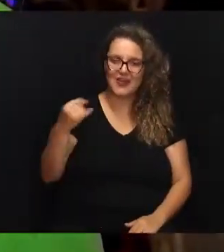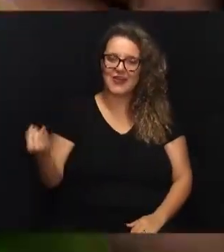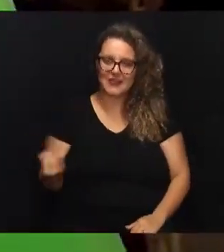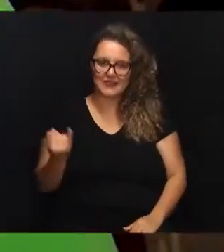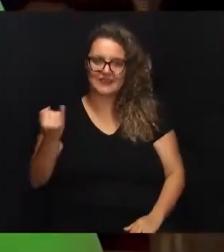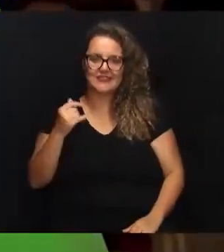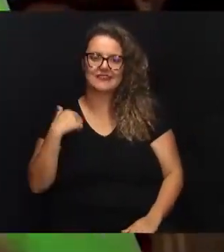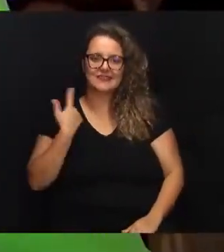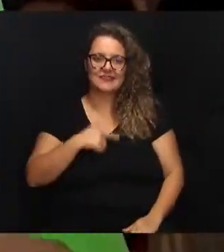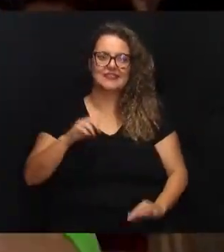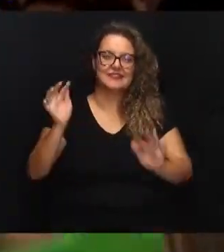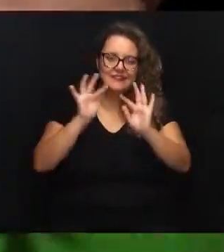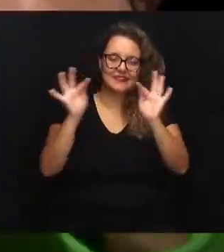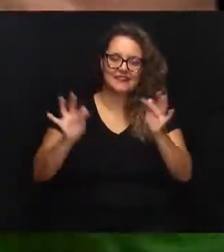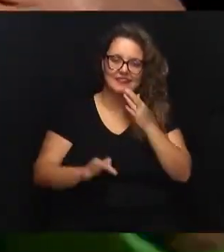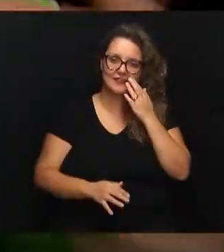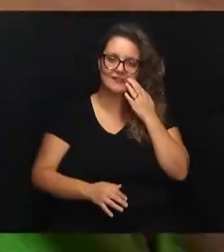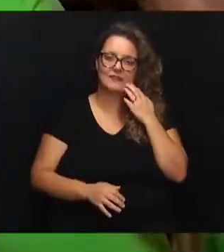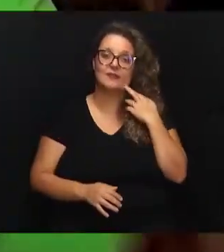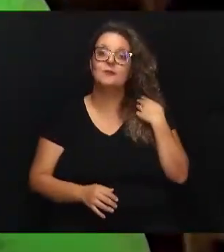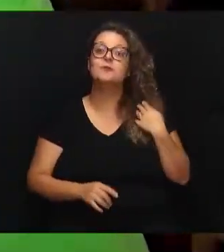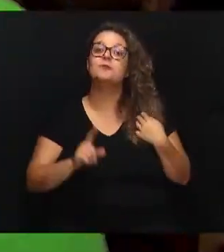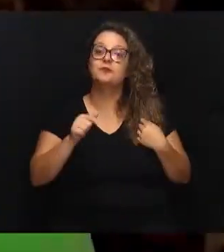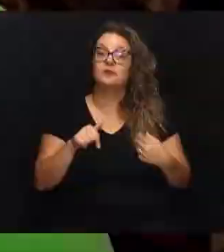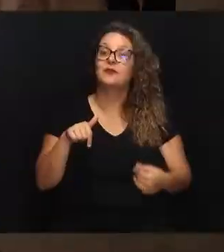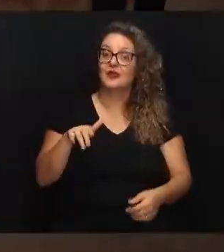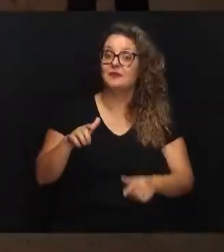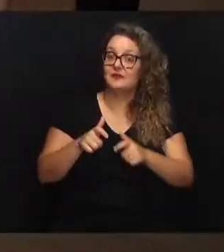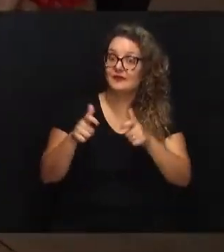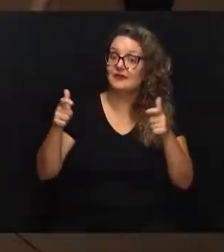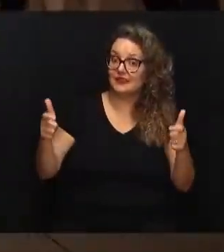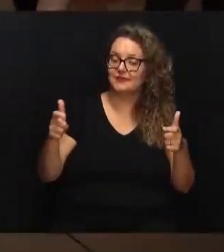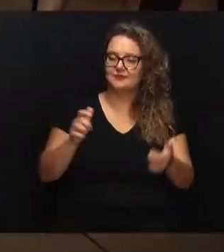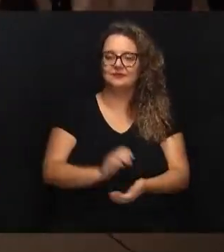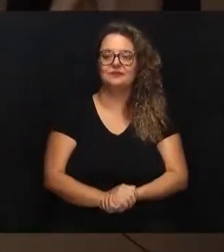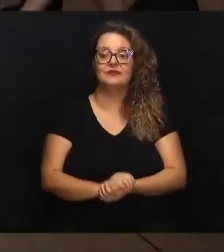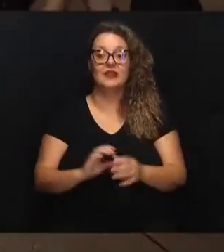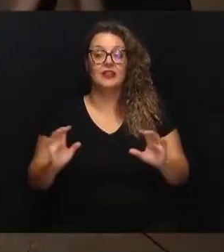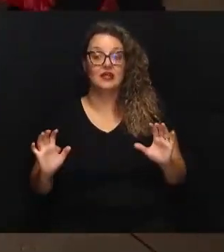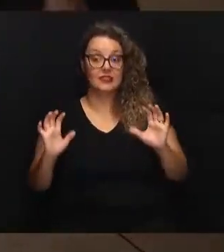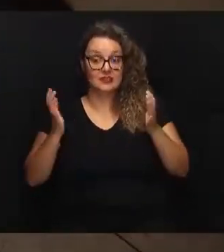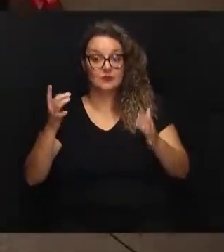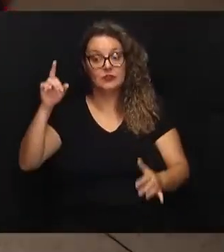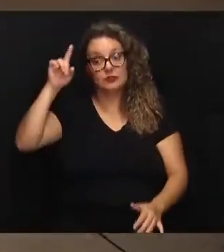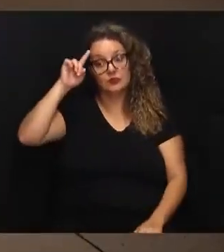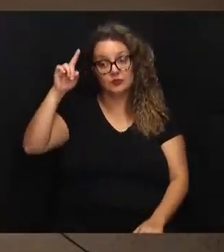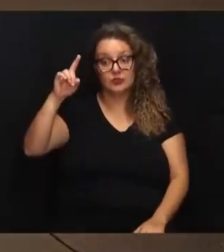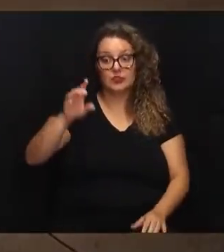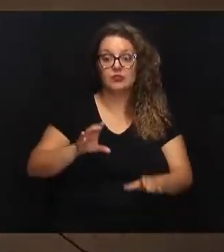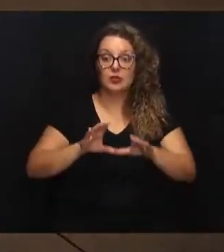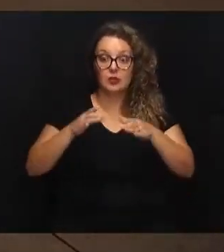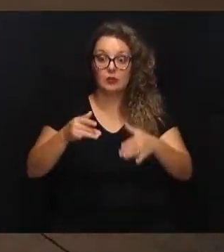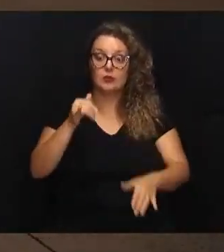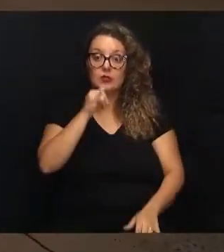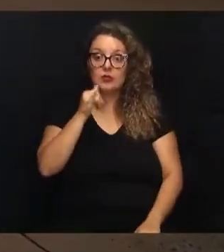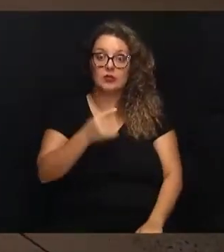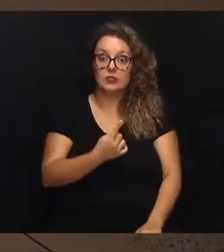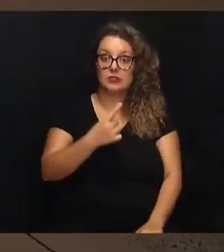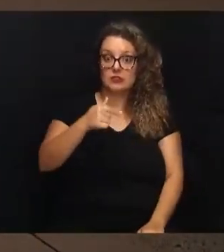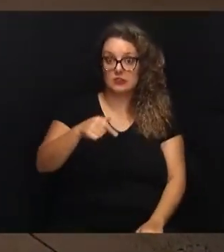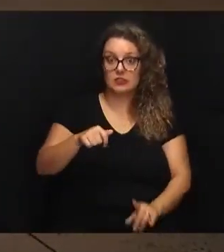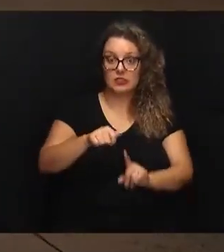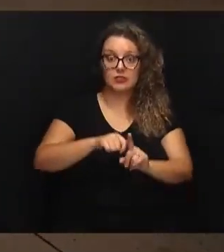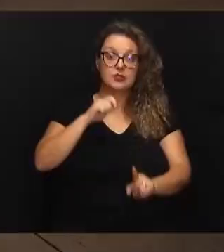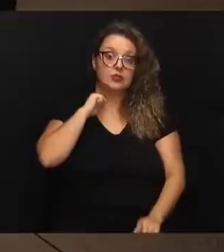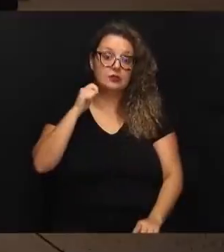e a gente fica muito feliz que ela seja cada vez maior. A celebração do Dia da Comunidade Italiana em 17 de abril